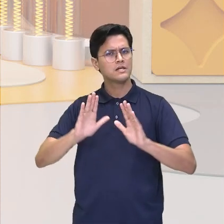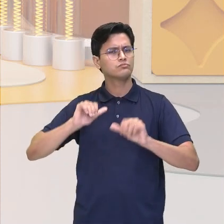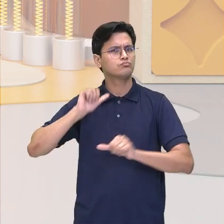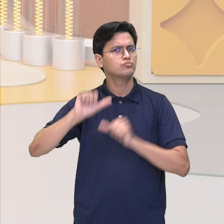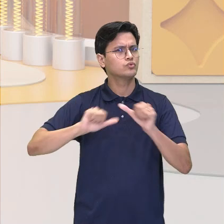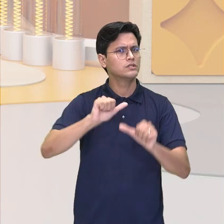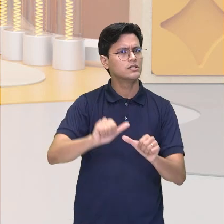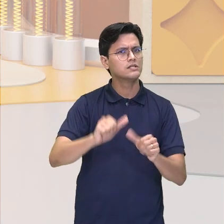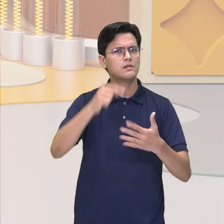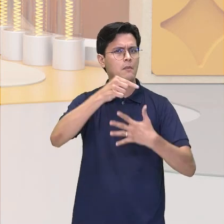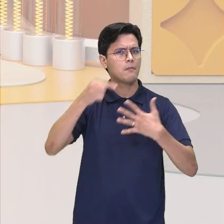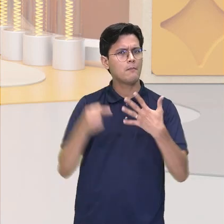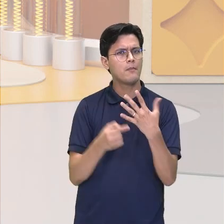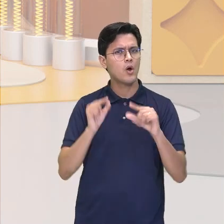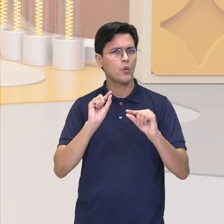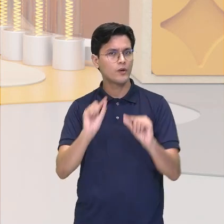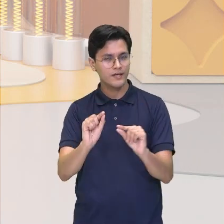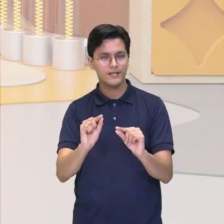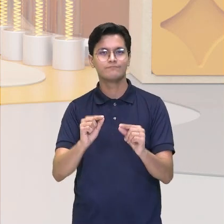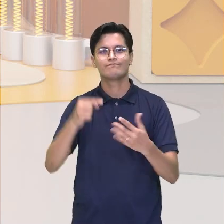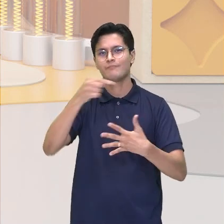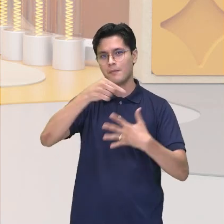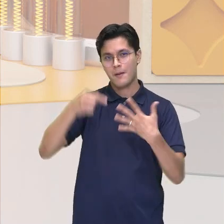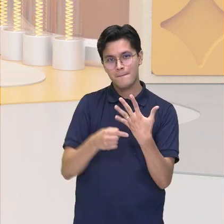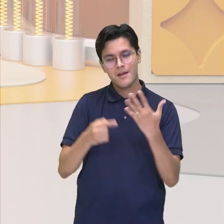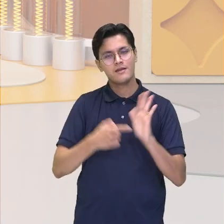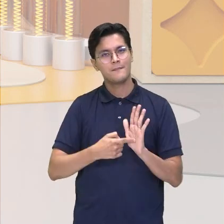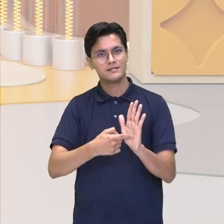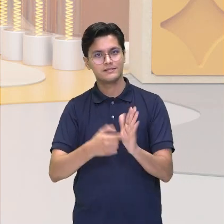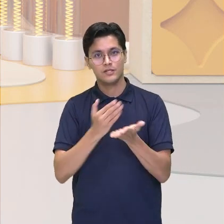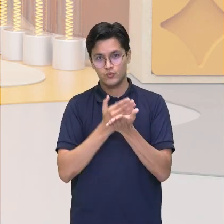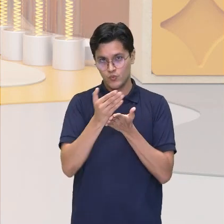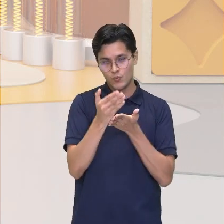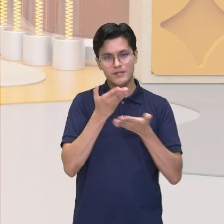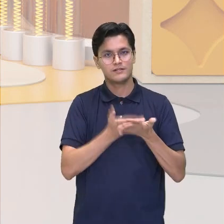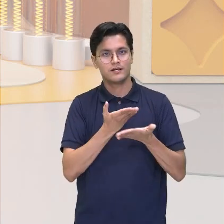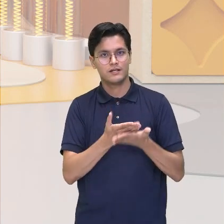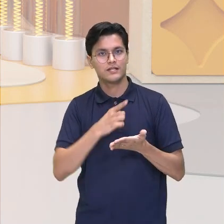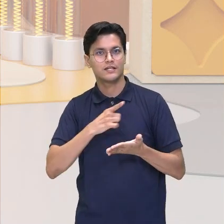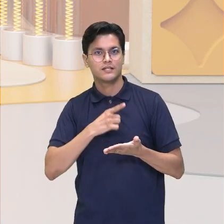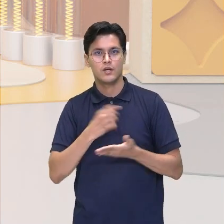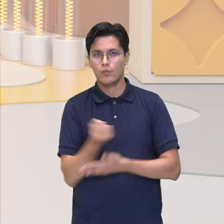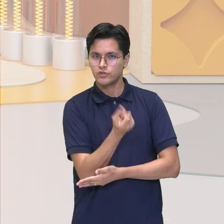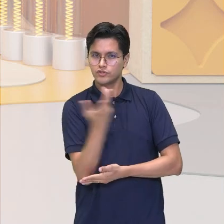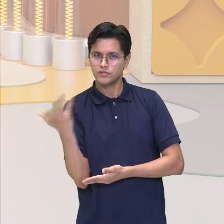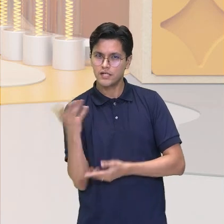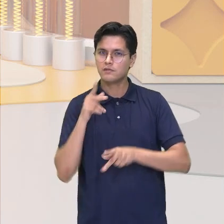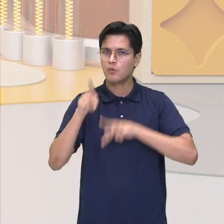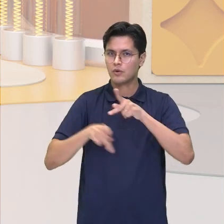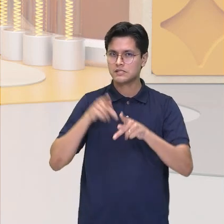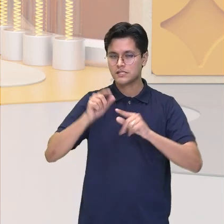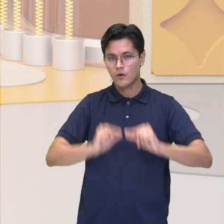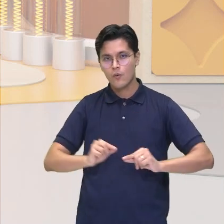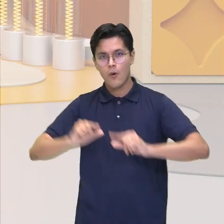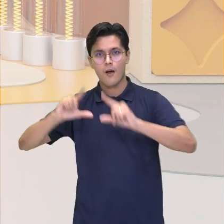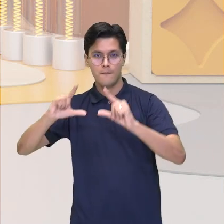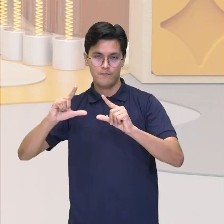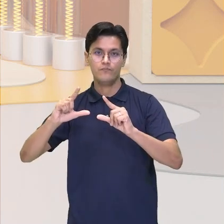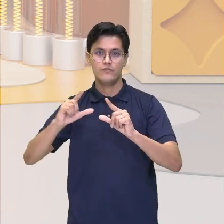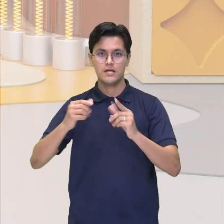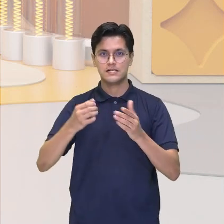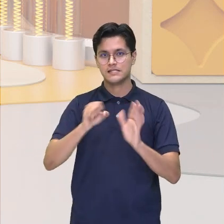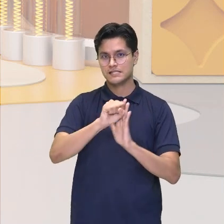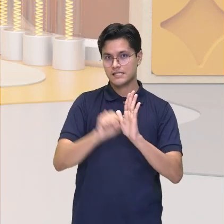aquelas mudanças que a gente citou no início, né? Vai haver um aumento populacional a partir do século XII, esse aumento vai gerar um